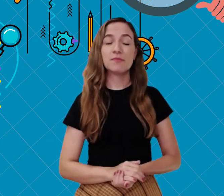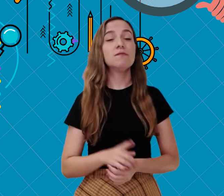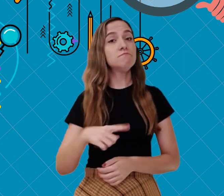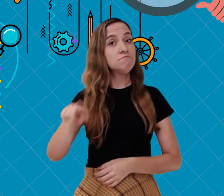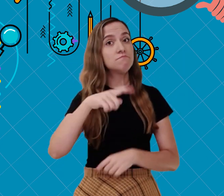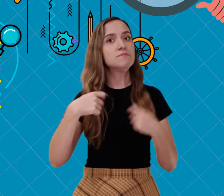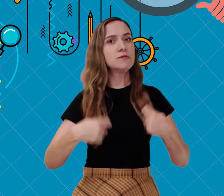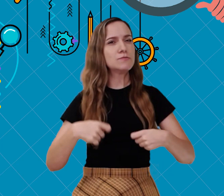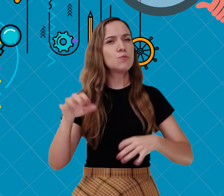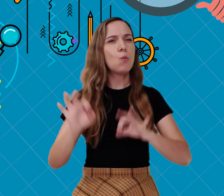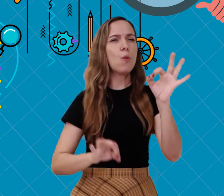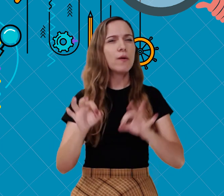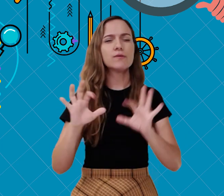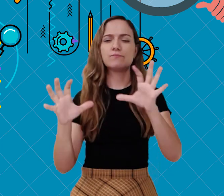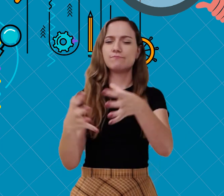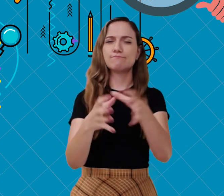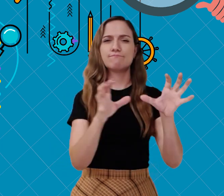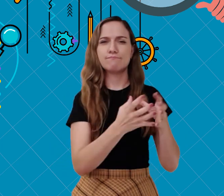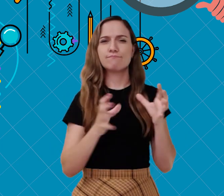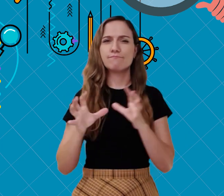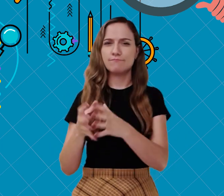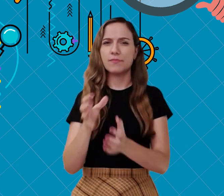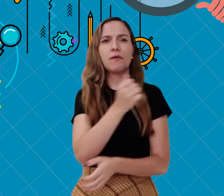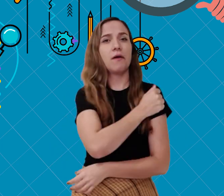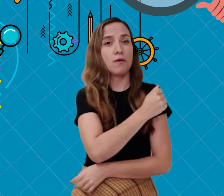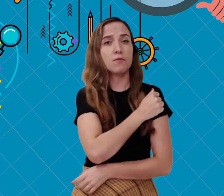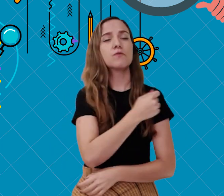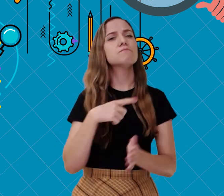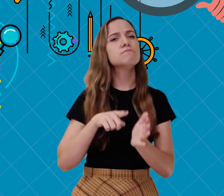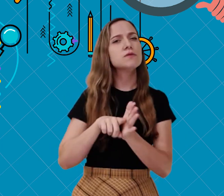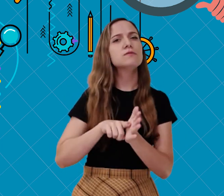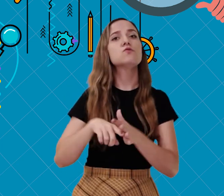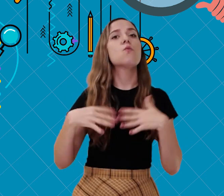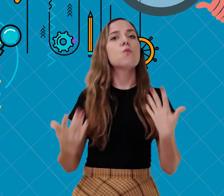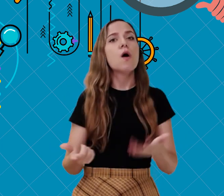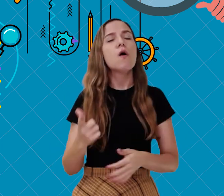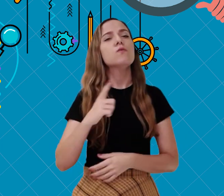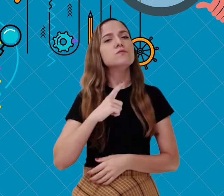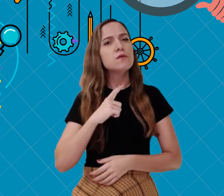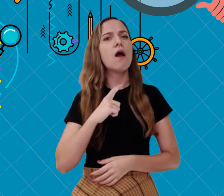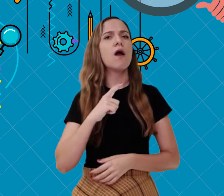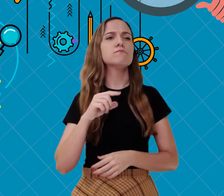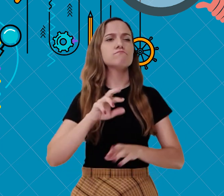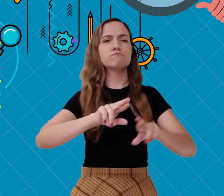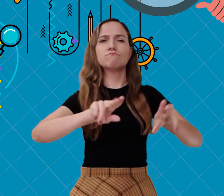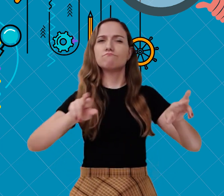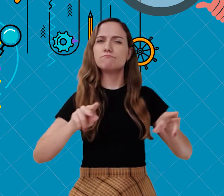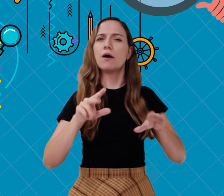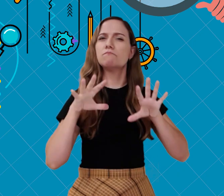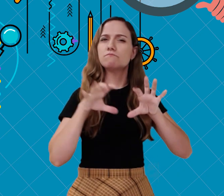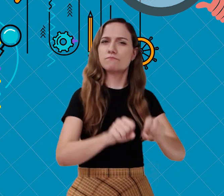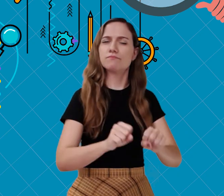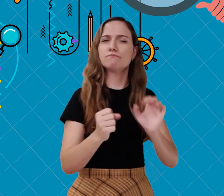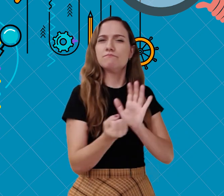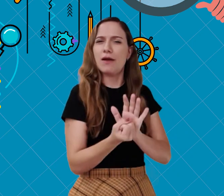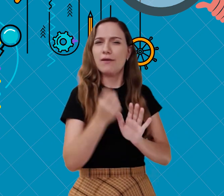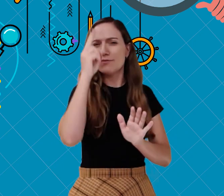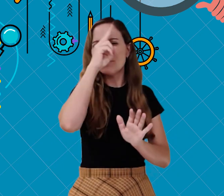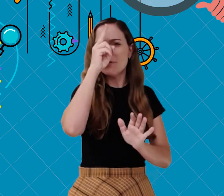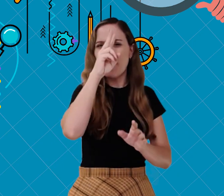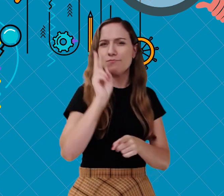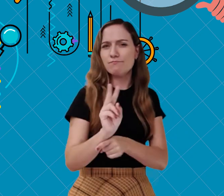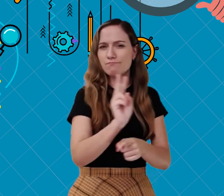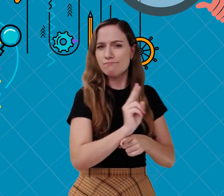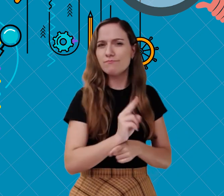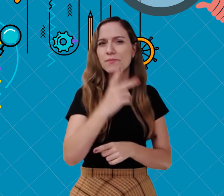os mesmos realizem pesquisas sobre os patrimônios históricos de Goiânia. Depois de selecionar,